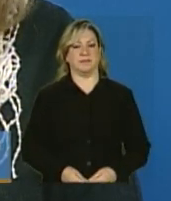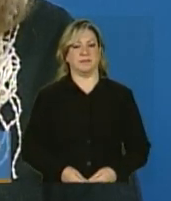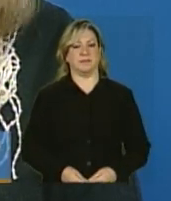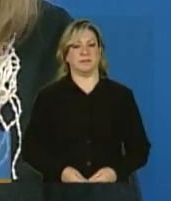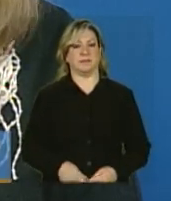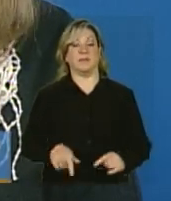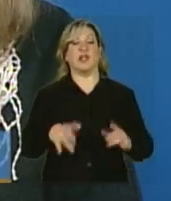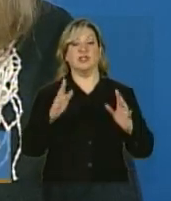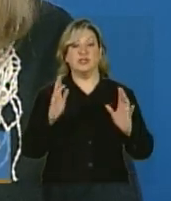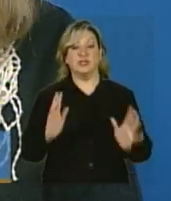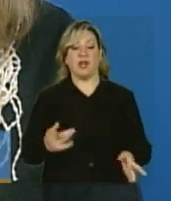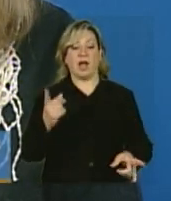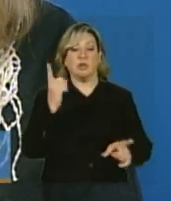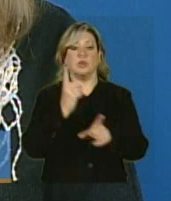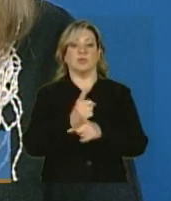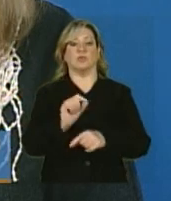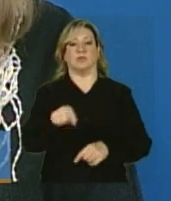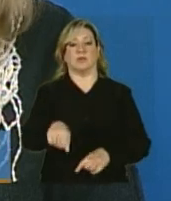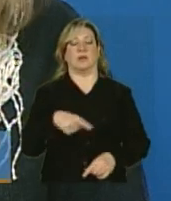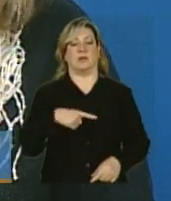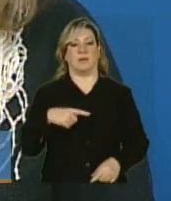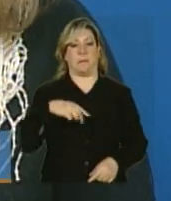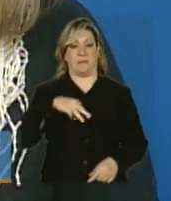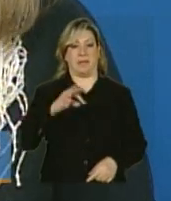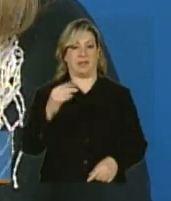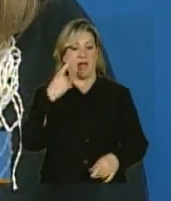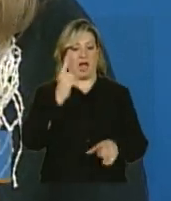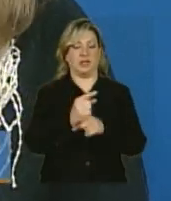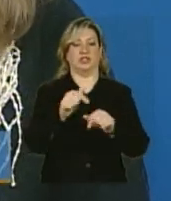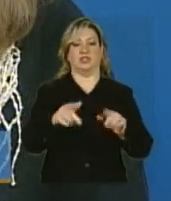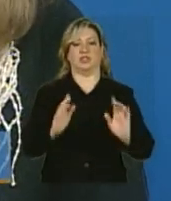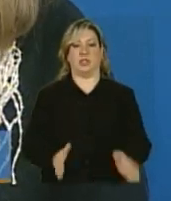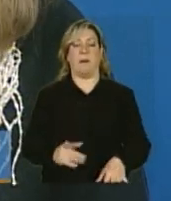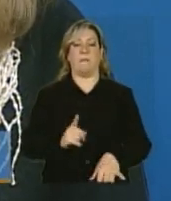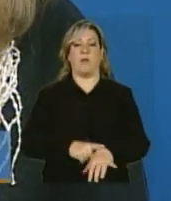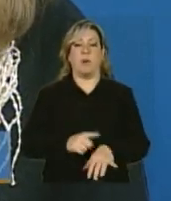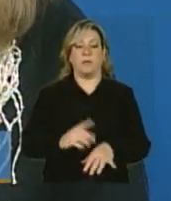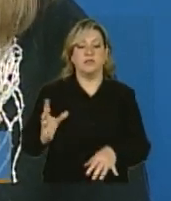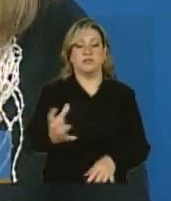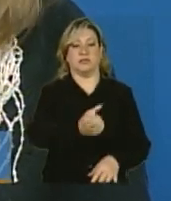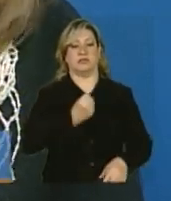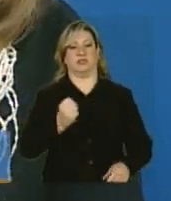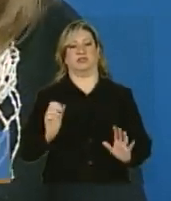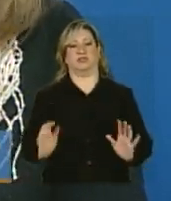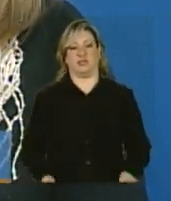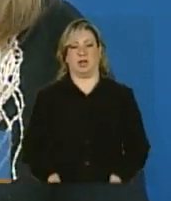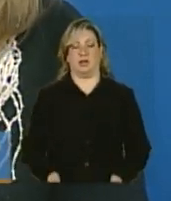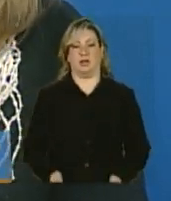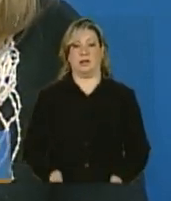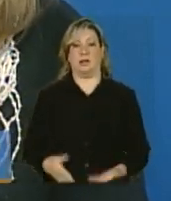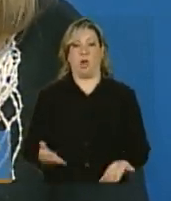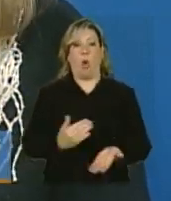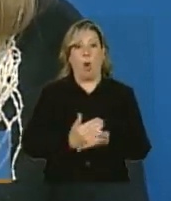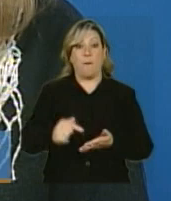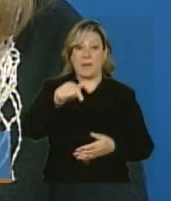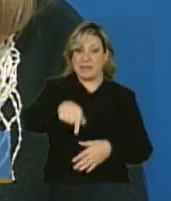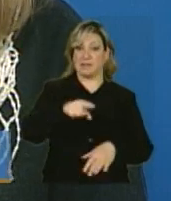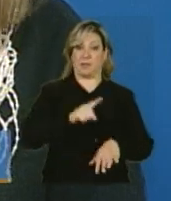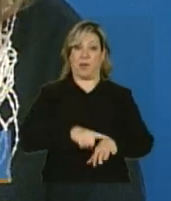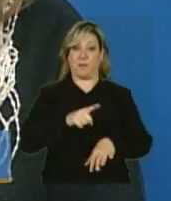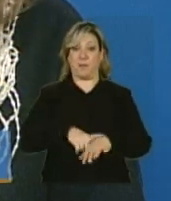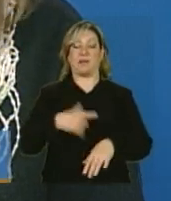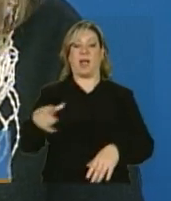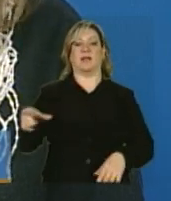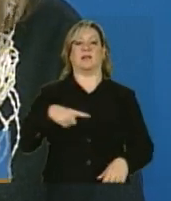ele já foi encontrado pelo Ministério do Trabalho. Já houve um momento de resgate. É a partir desse momento o Ministério